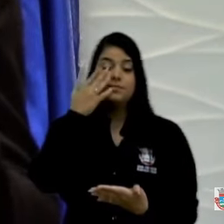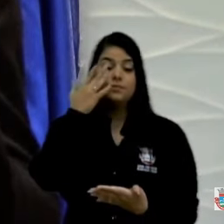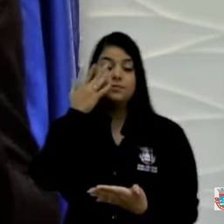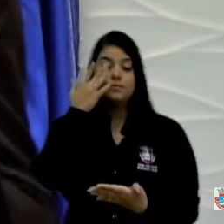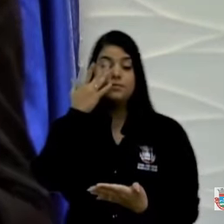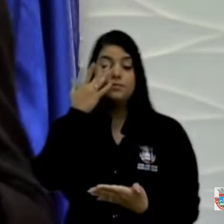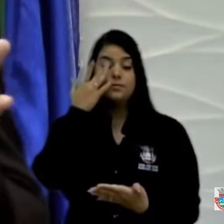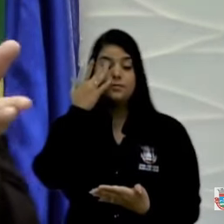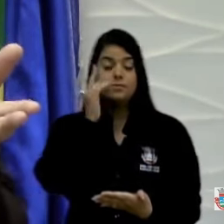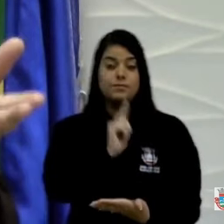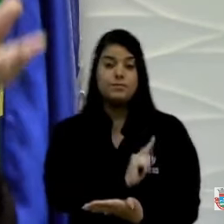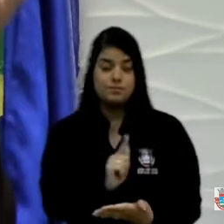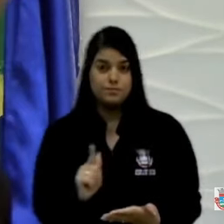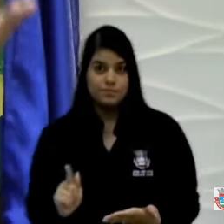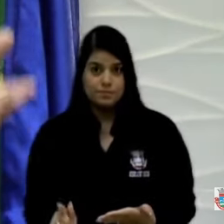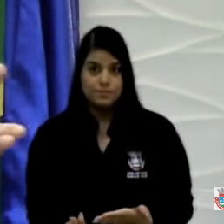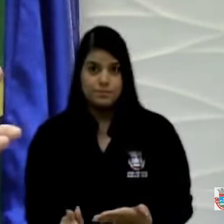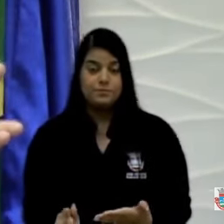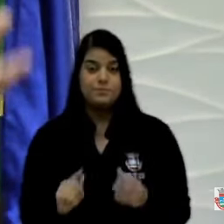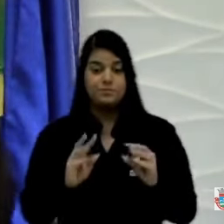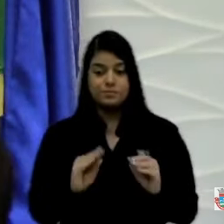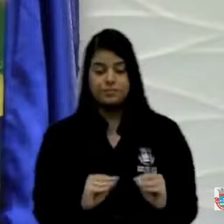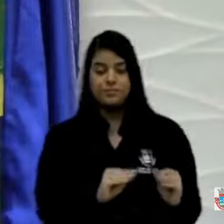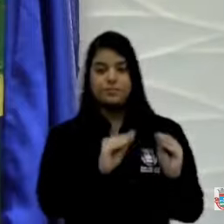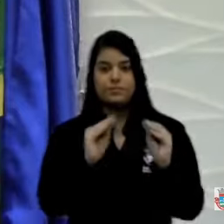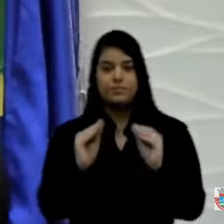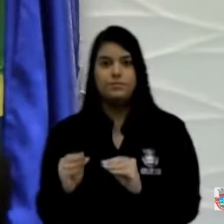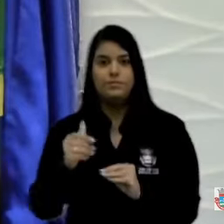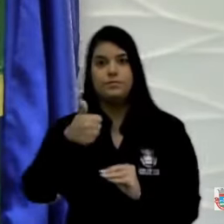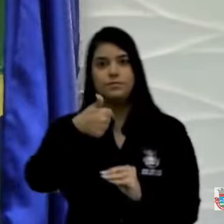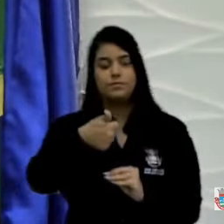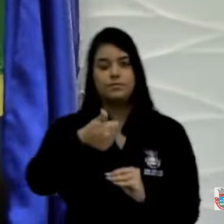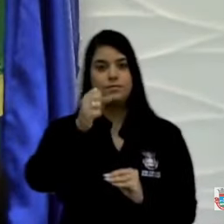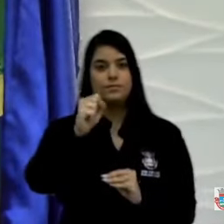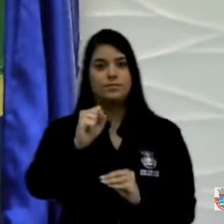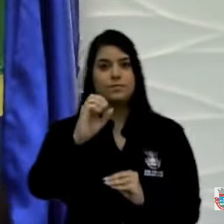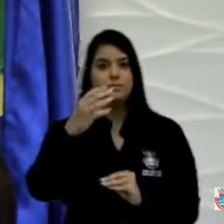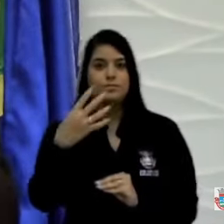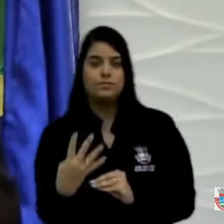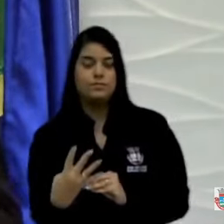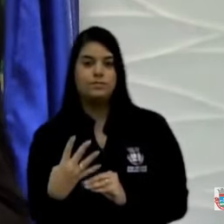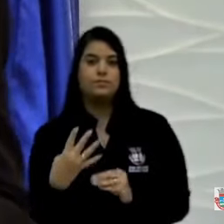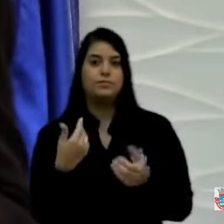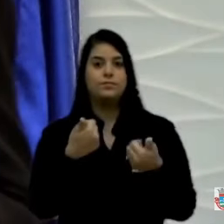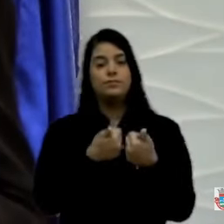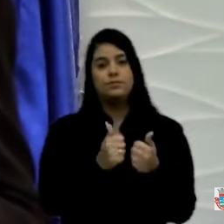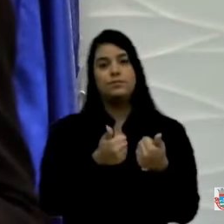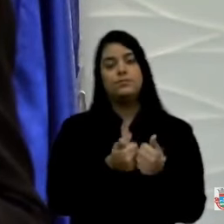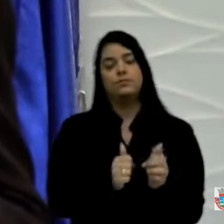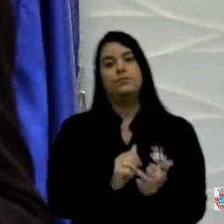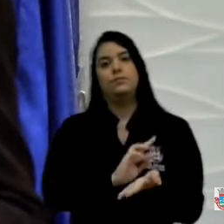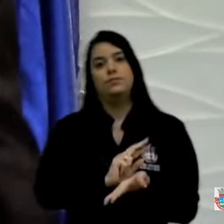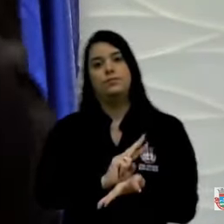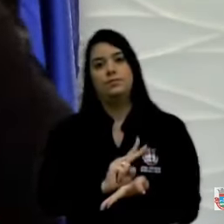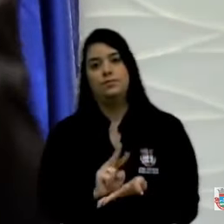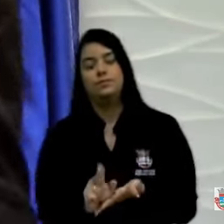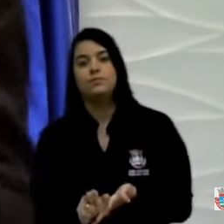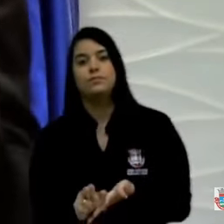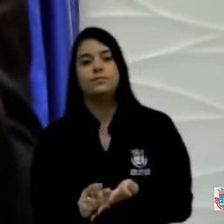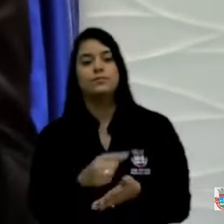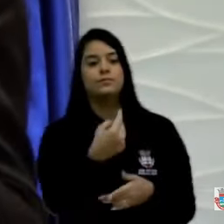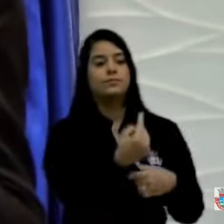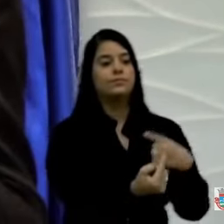A governadora vai entregar 184 ônibus. A